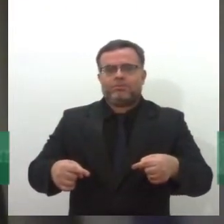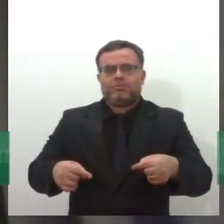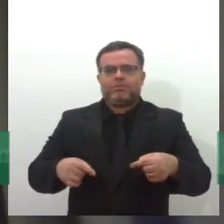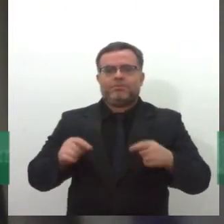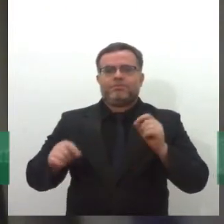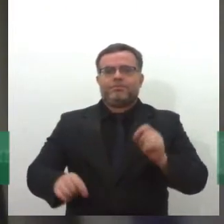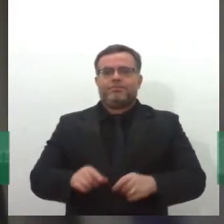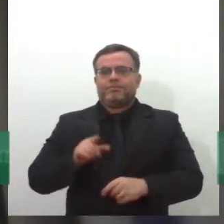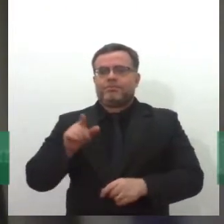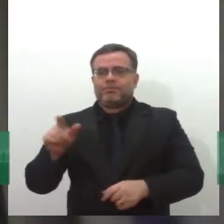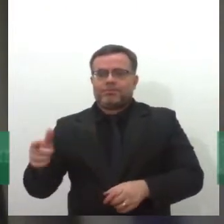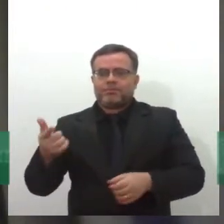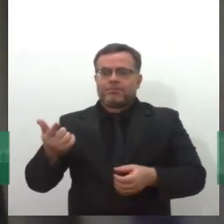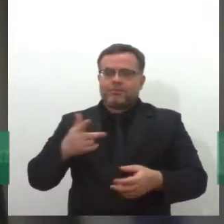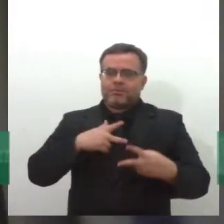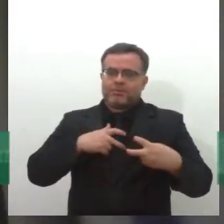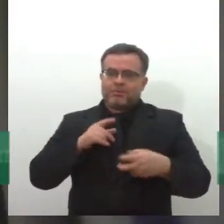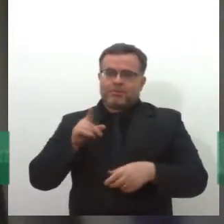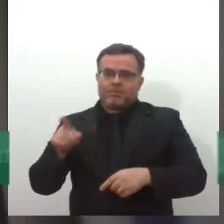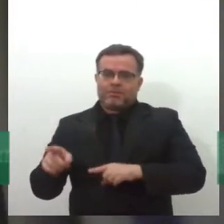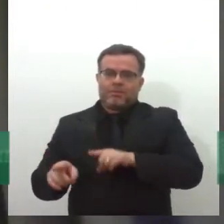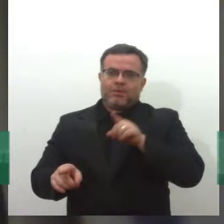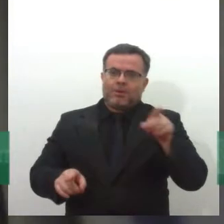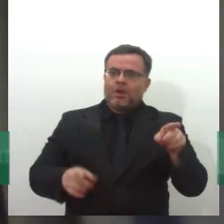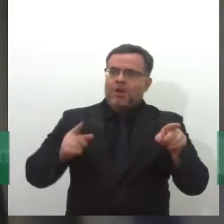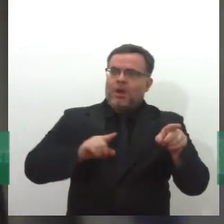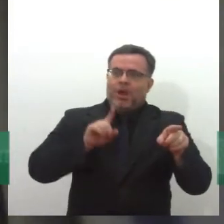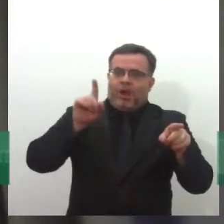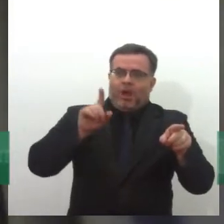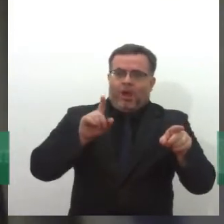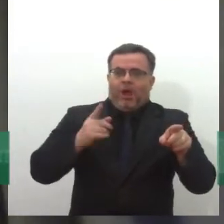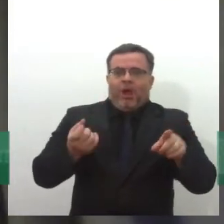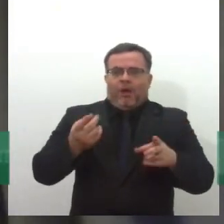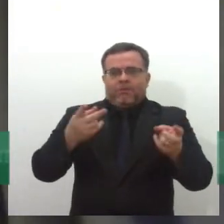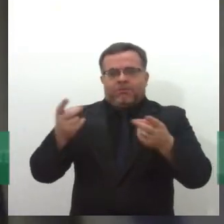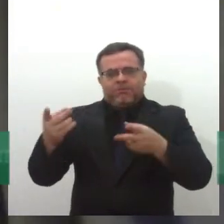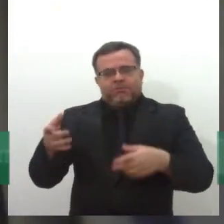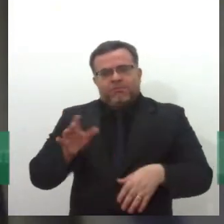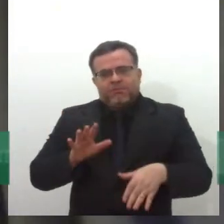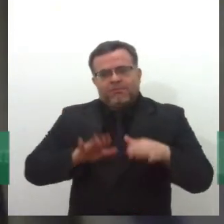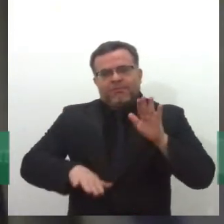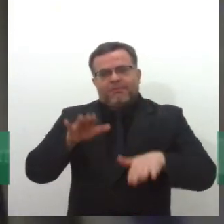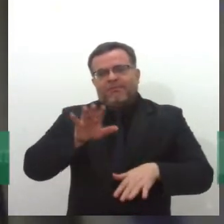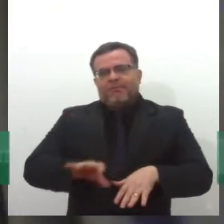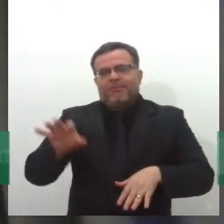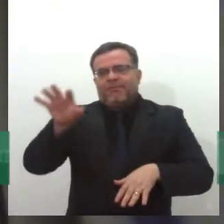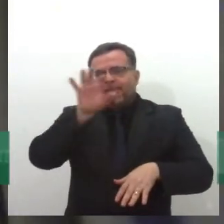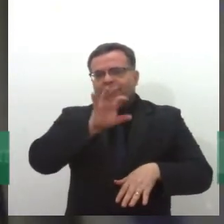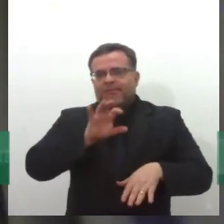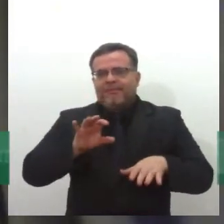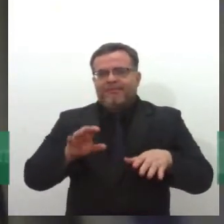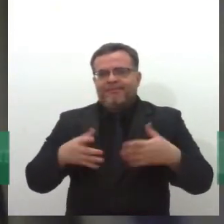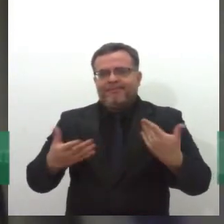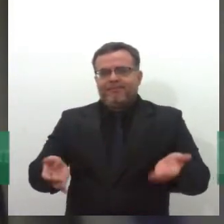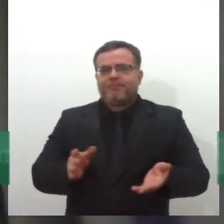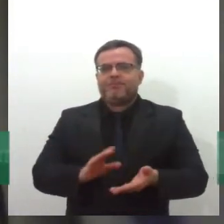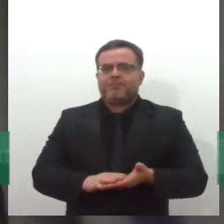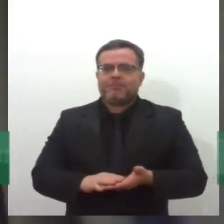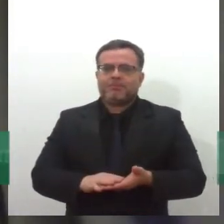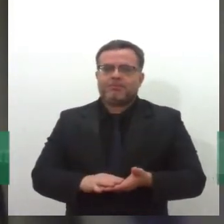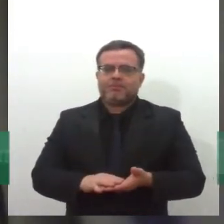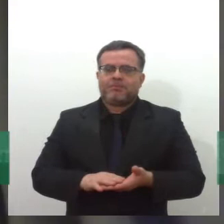basicamente Petrobras, e os importadores, né? Então, dependendo do estado, principalmente aí no Nordeste e no